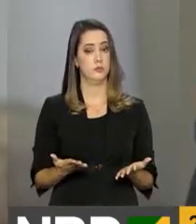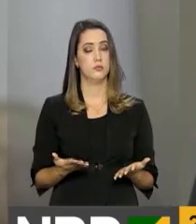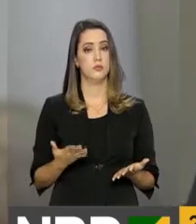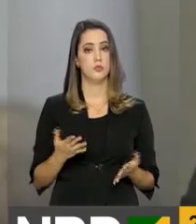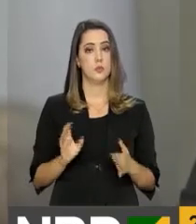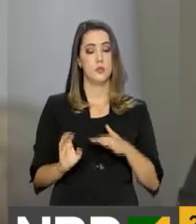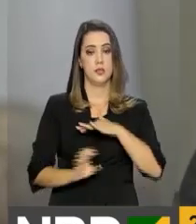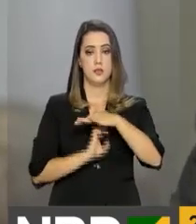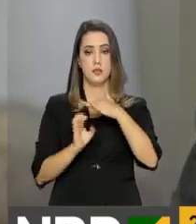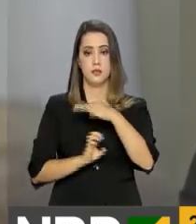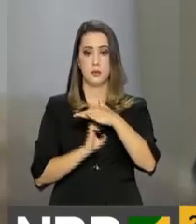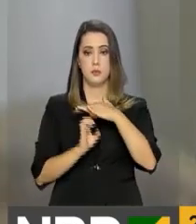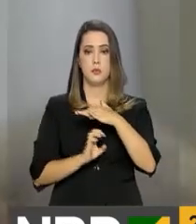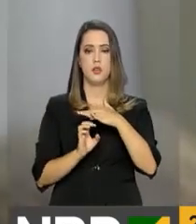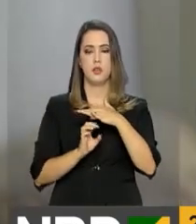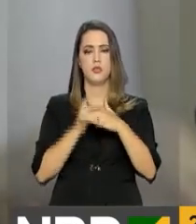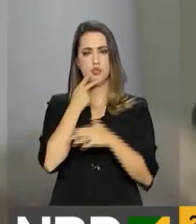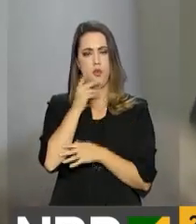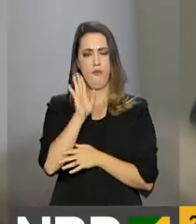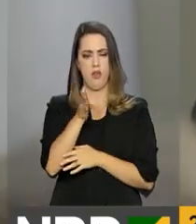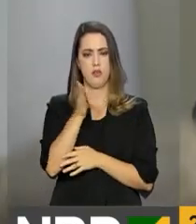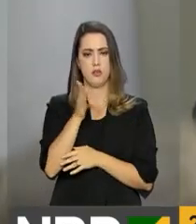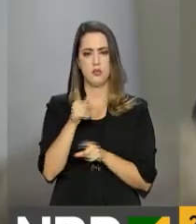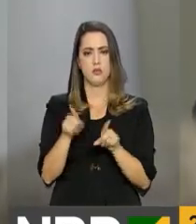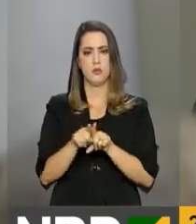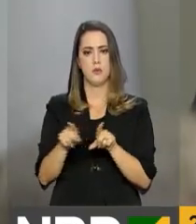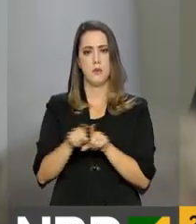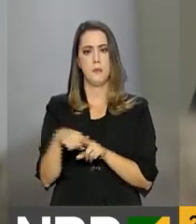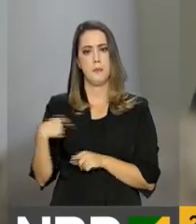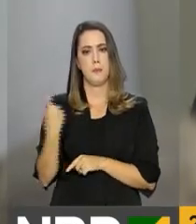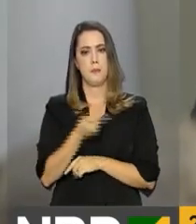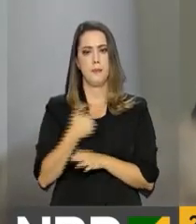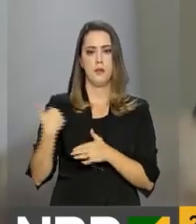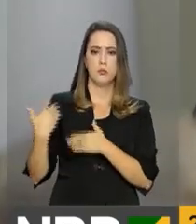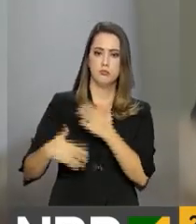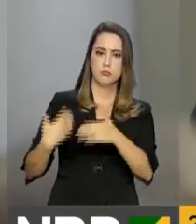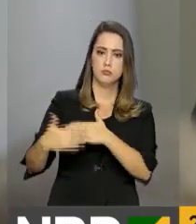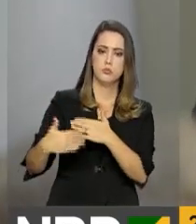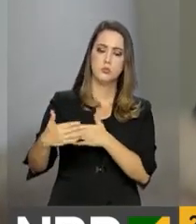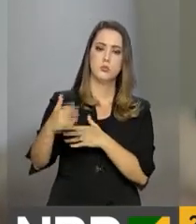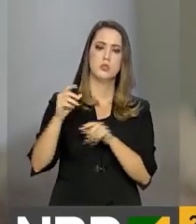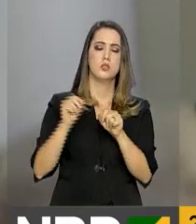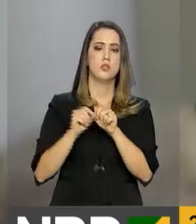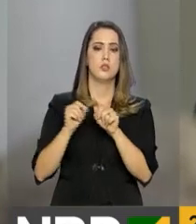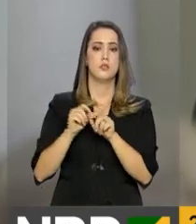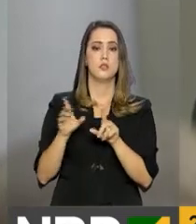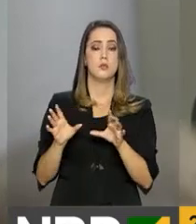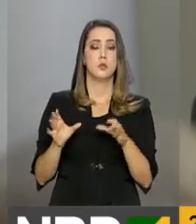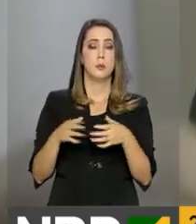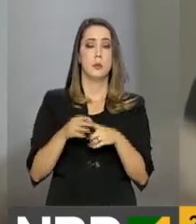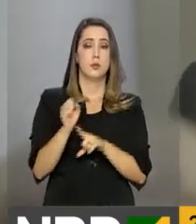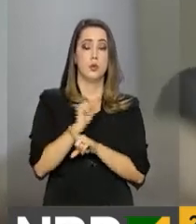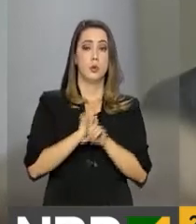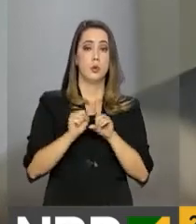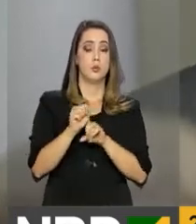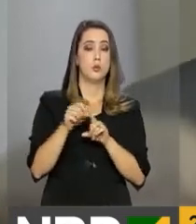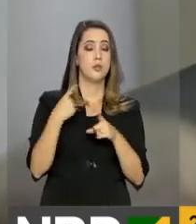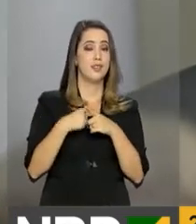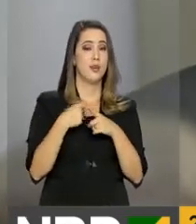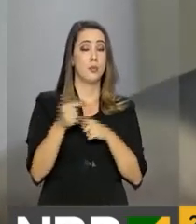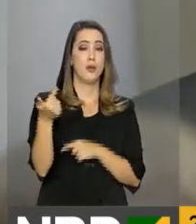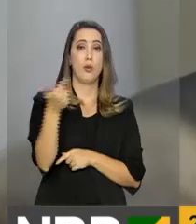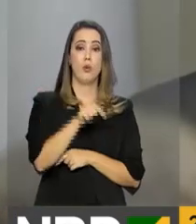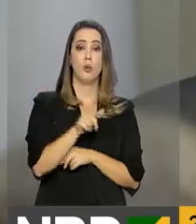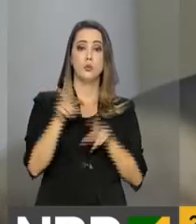das estatais que eu já dei, não é? Mas também do que nós andamos fazendo na área social, porque aí entra um